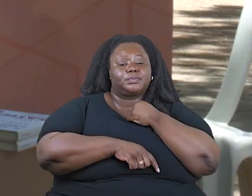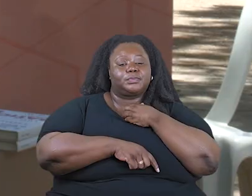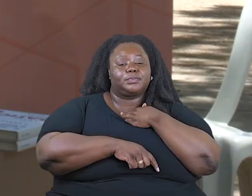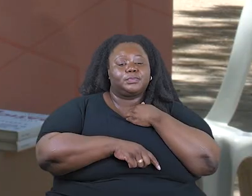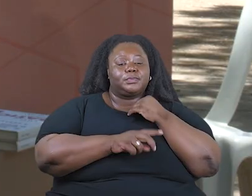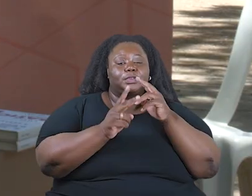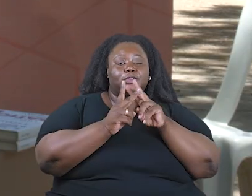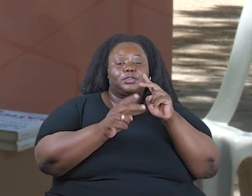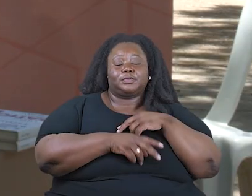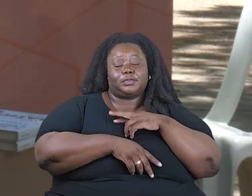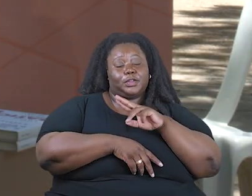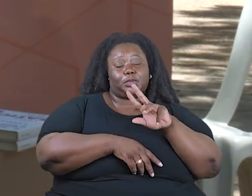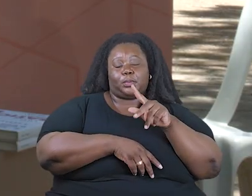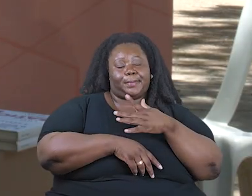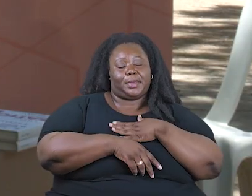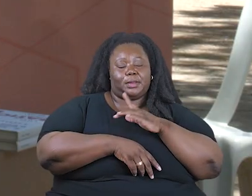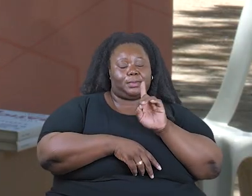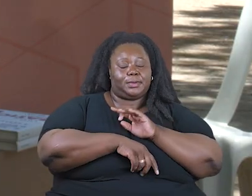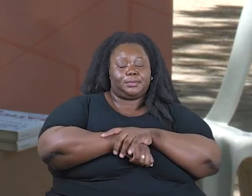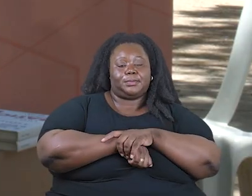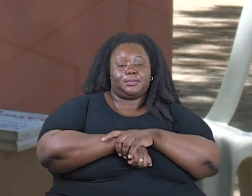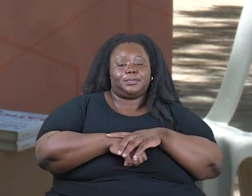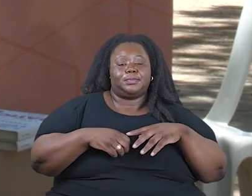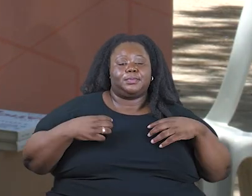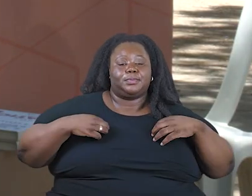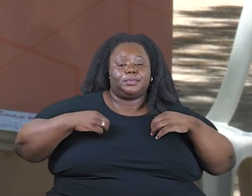essa questão do digital não é para mim.